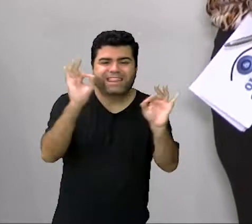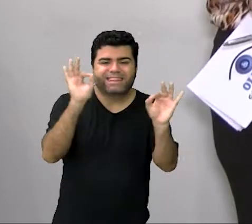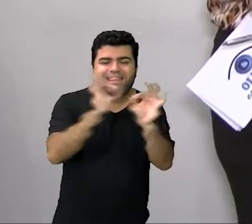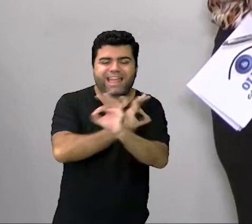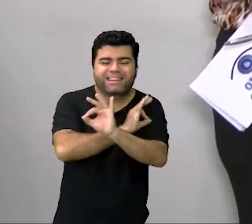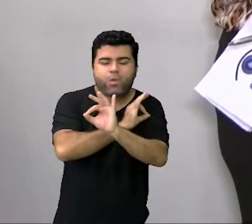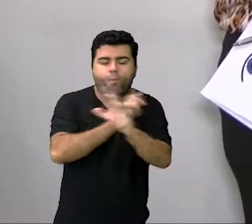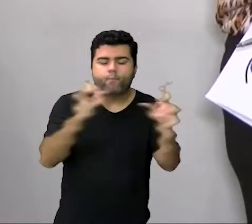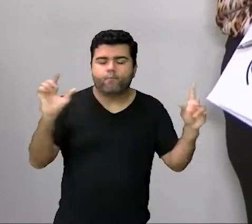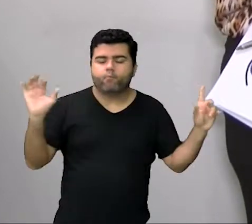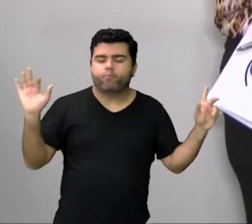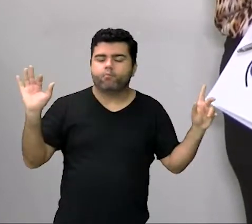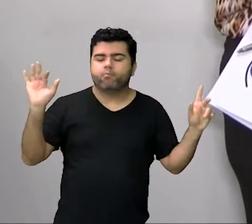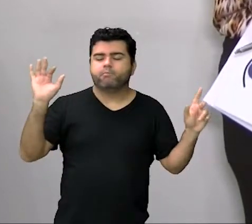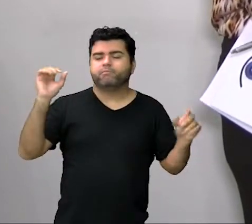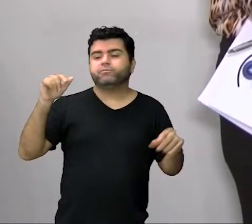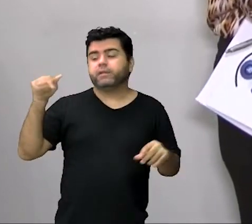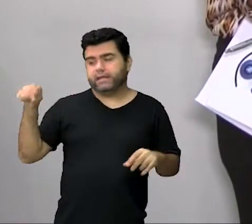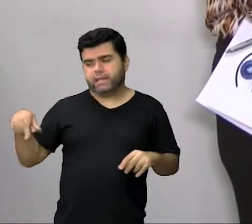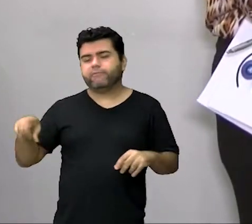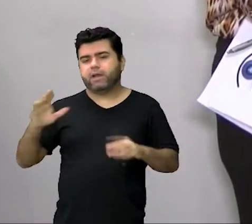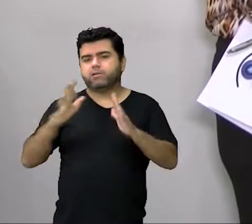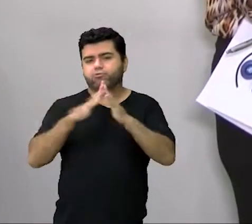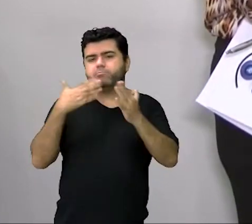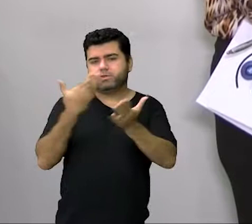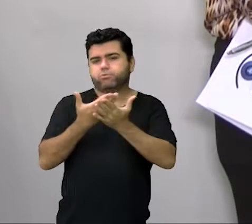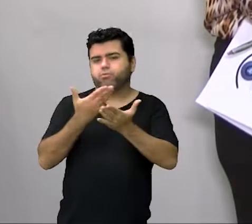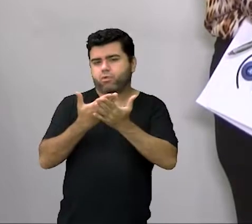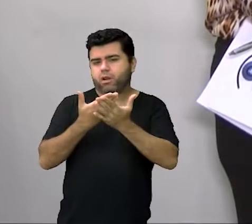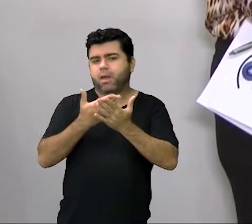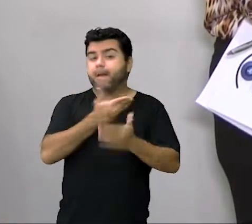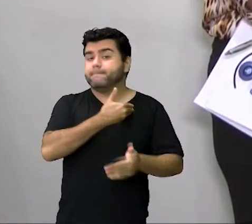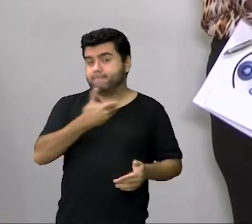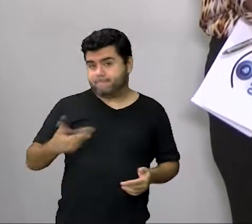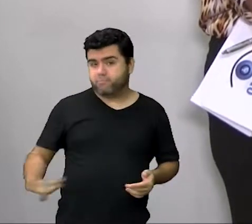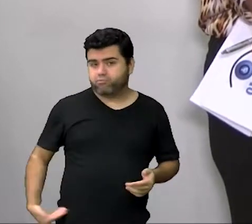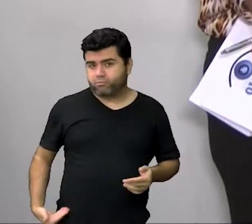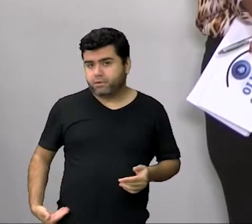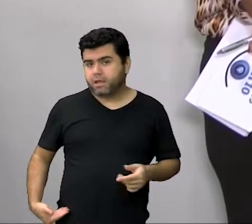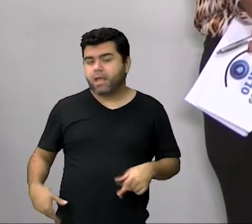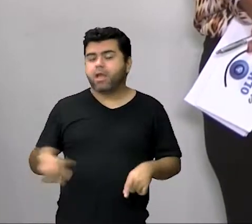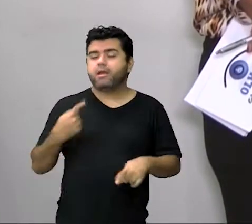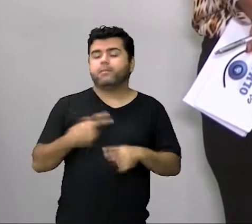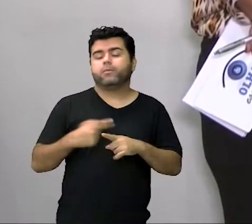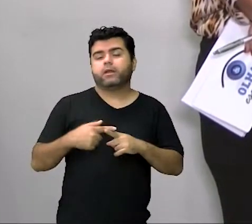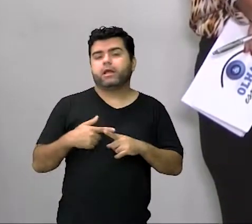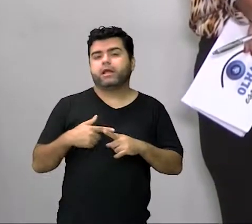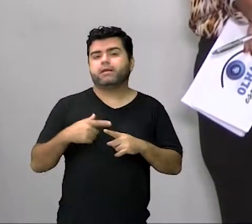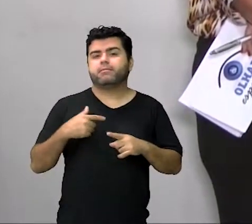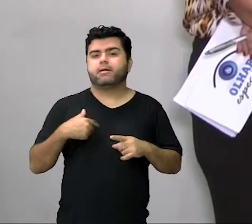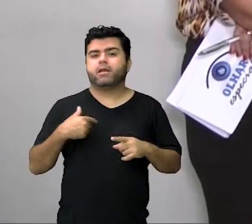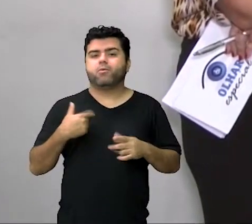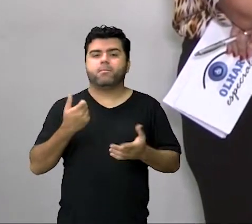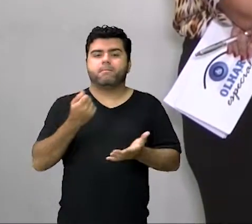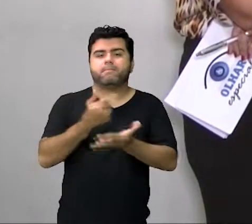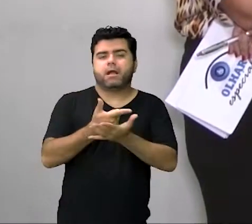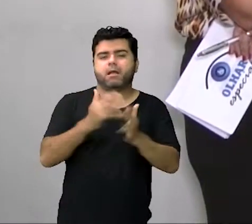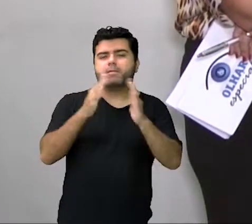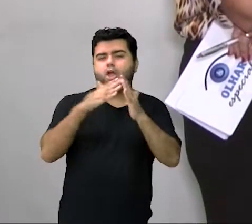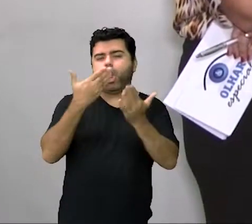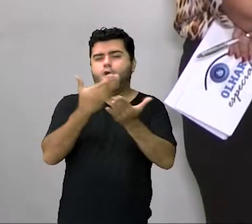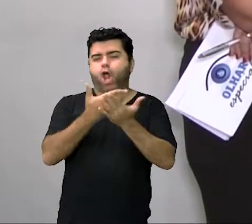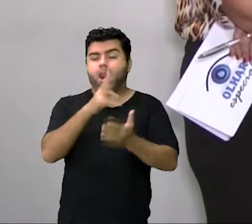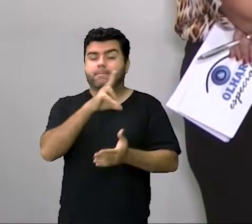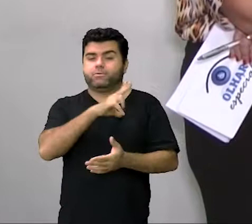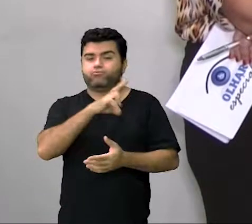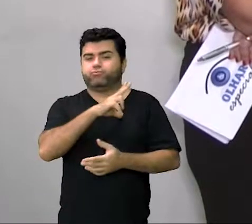Absolutamente. Ele vai na escola? Ele está indo numa escola pública, porque eu não tive condição de colocar ele numa escola